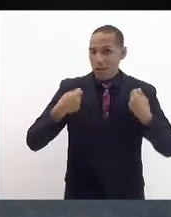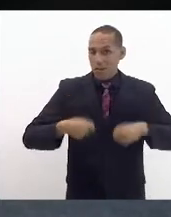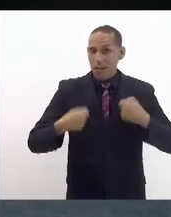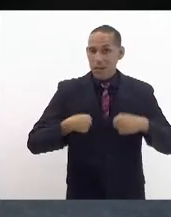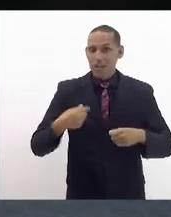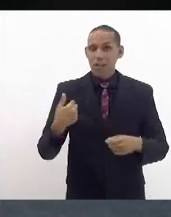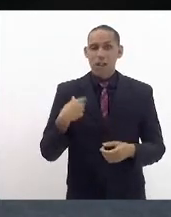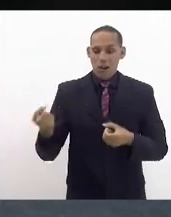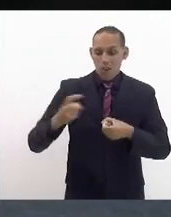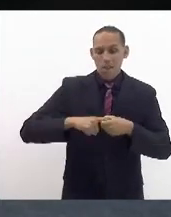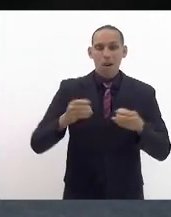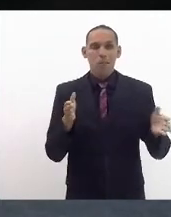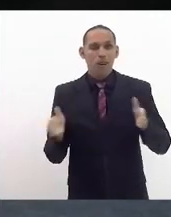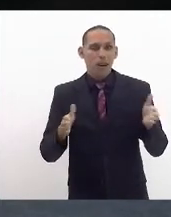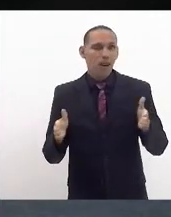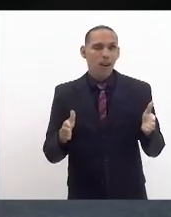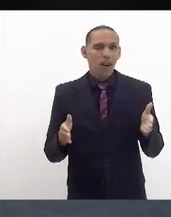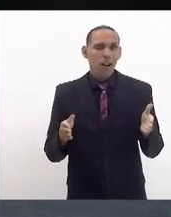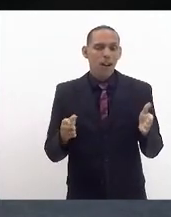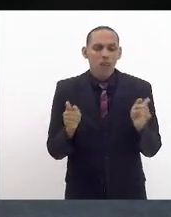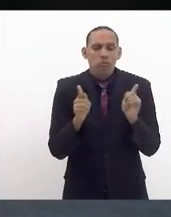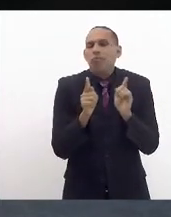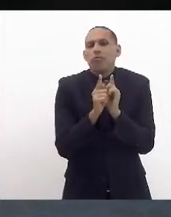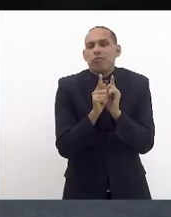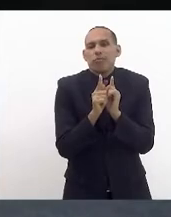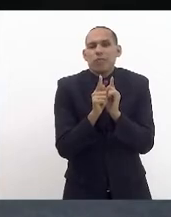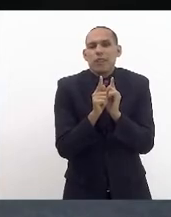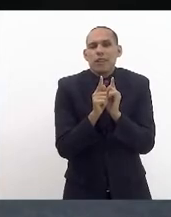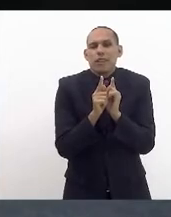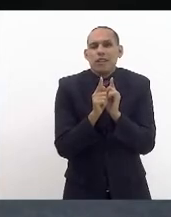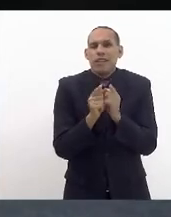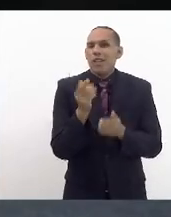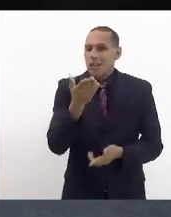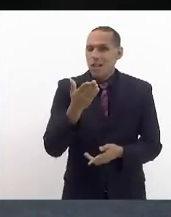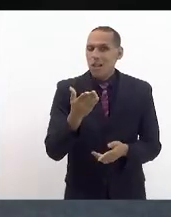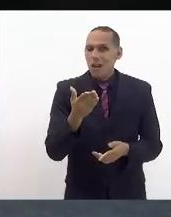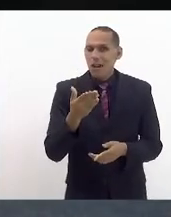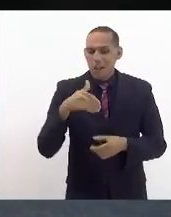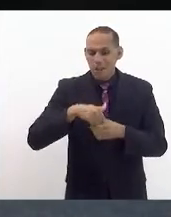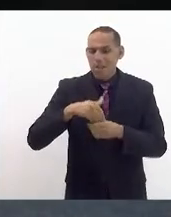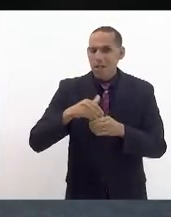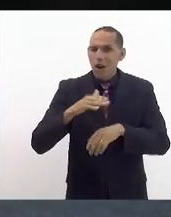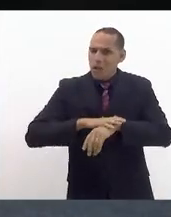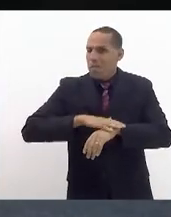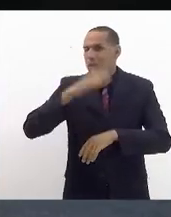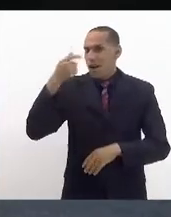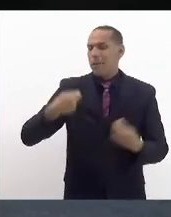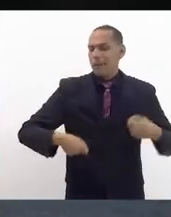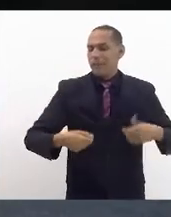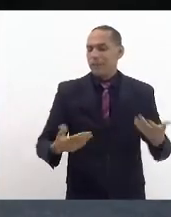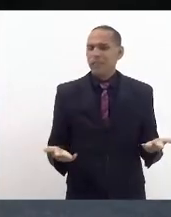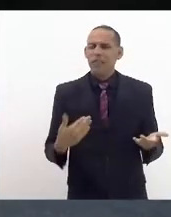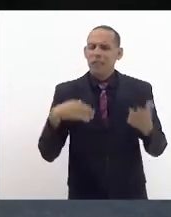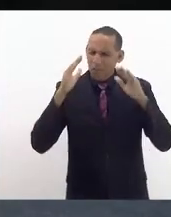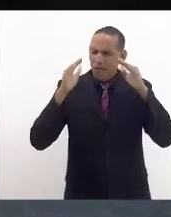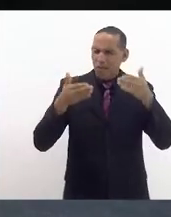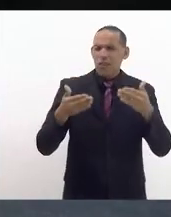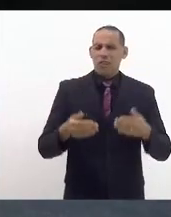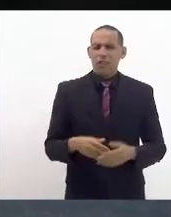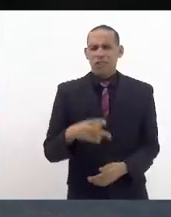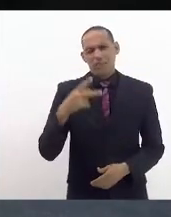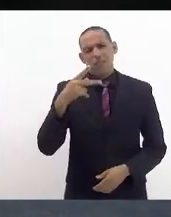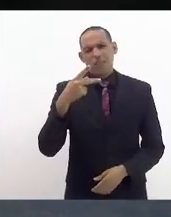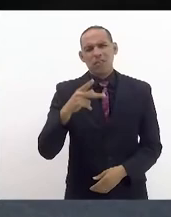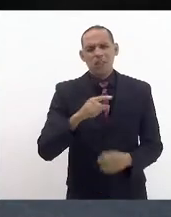me reeleger são bem menores do que a quantidade que o senhor precisa. Então, foca no